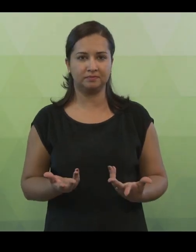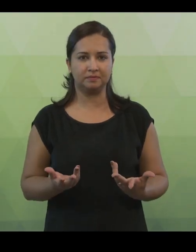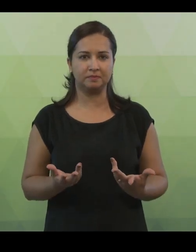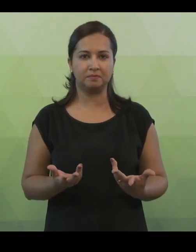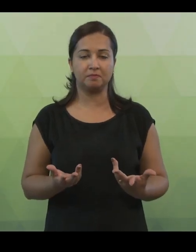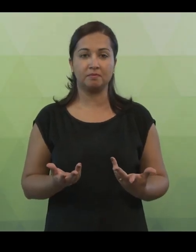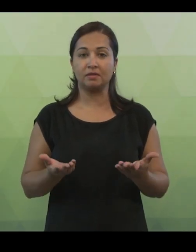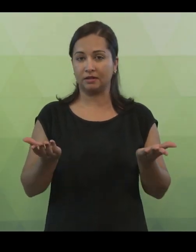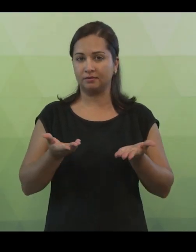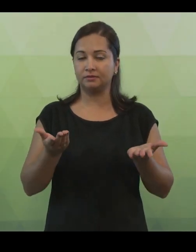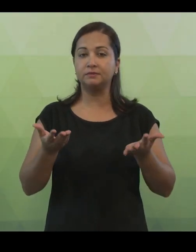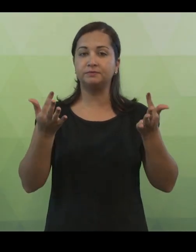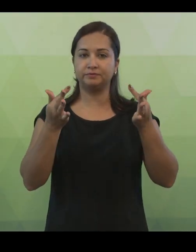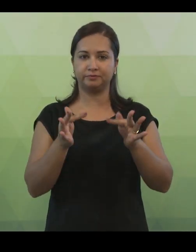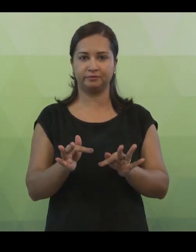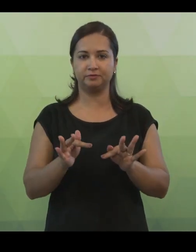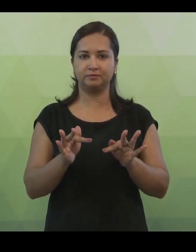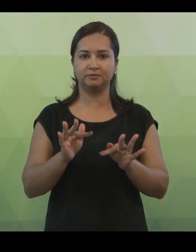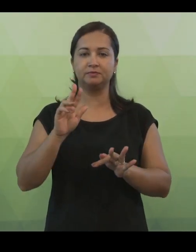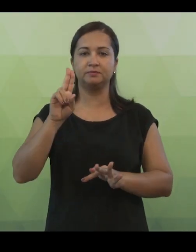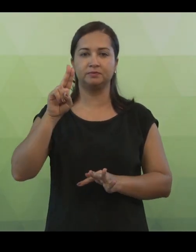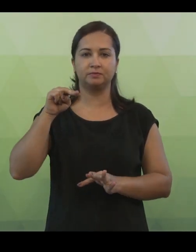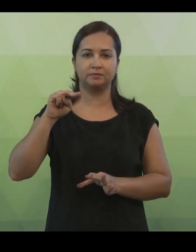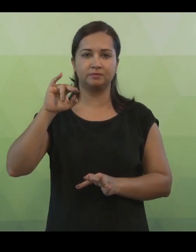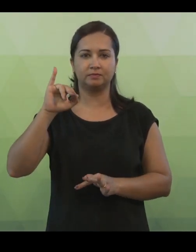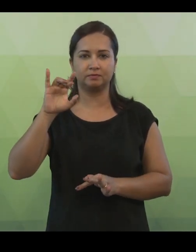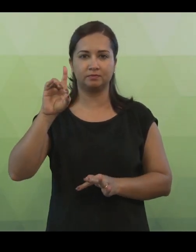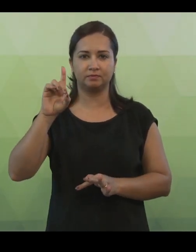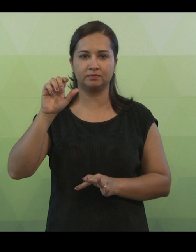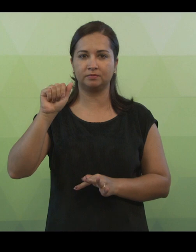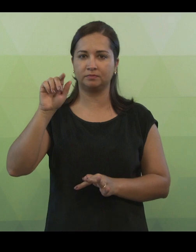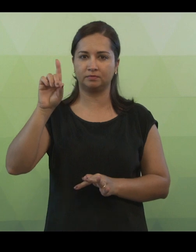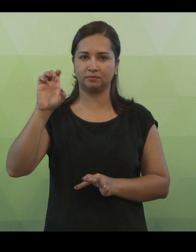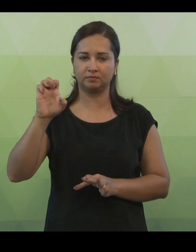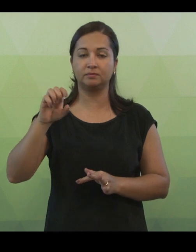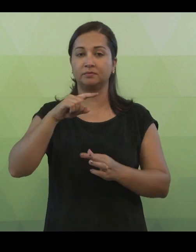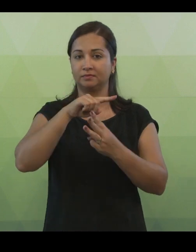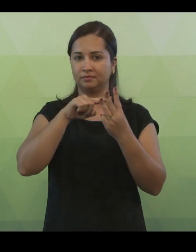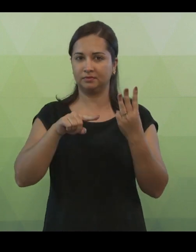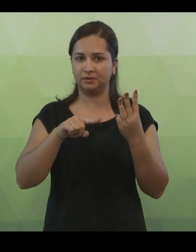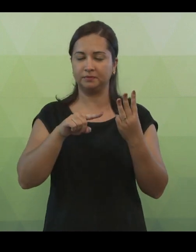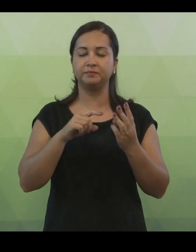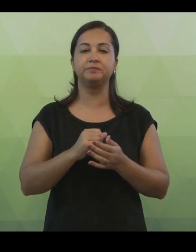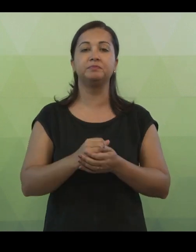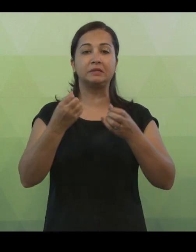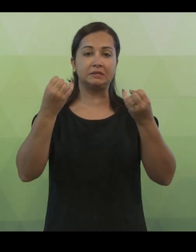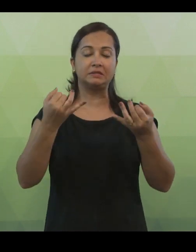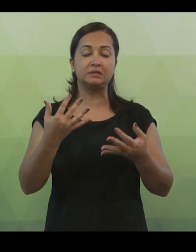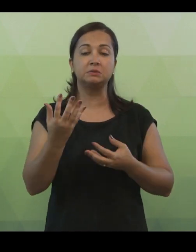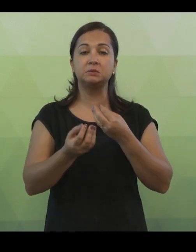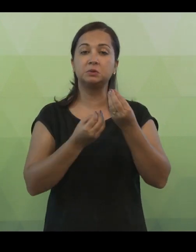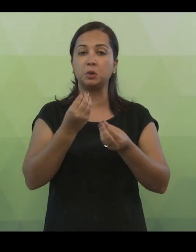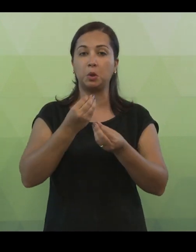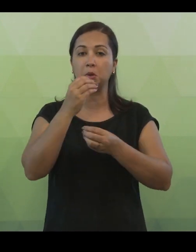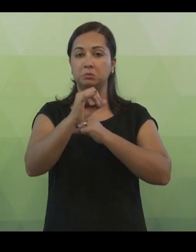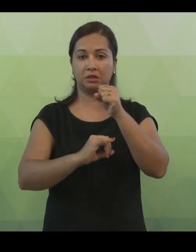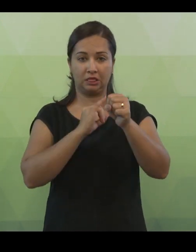Bem, então, para finalizar a unidade 3, vamos falar um pouco mais, né, sobre a internet, né, brevemente, tá